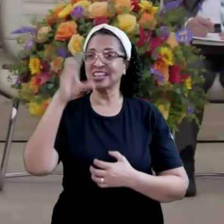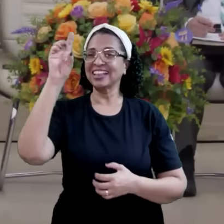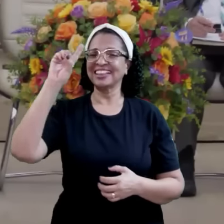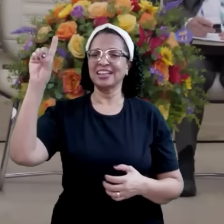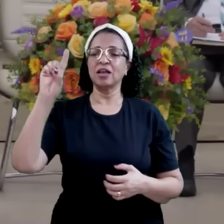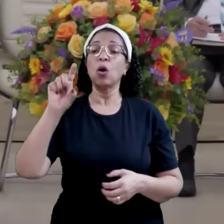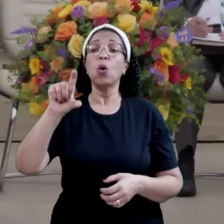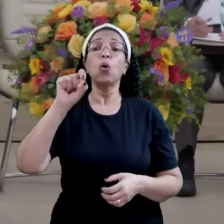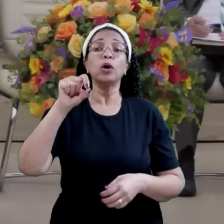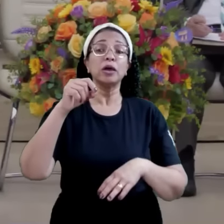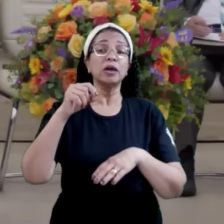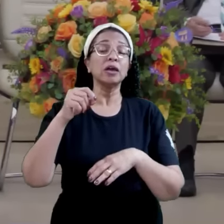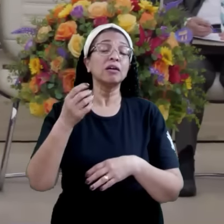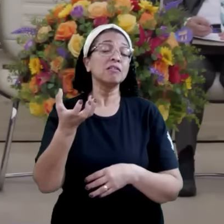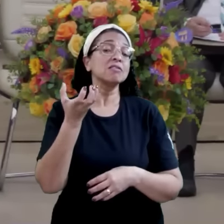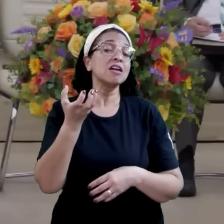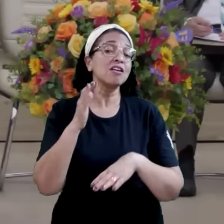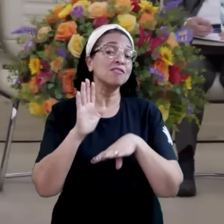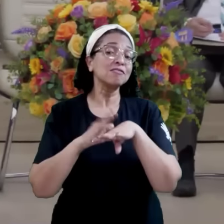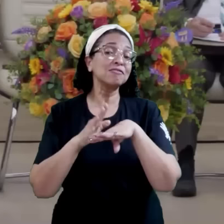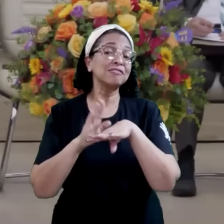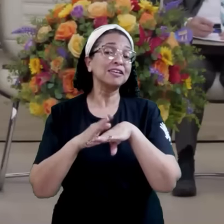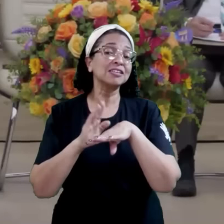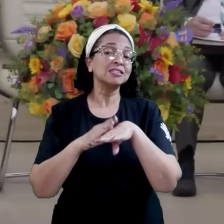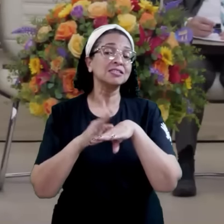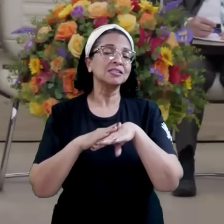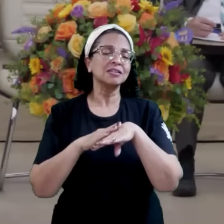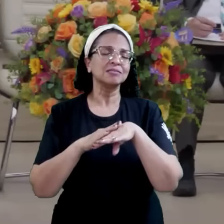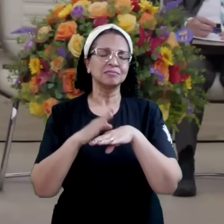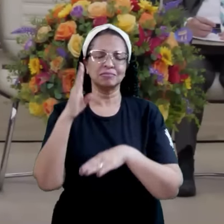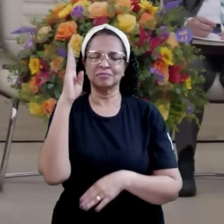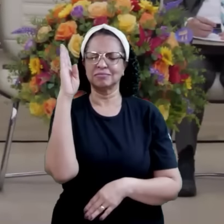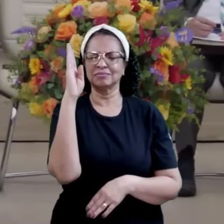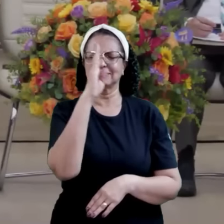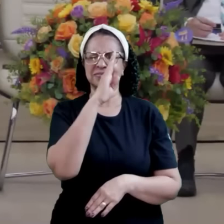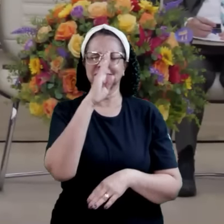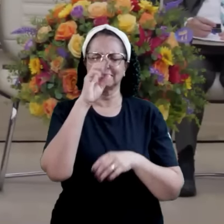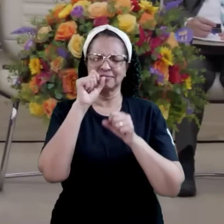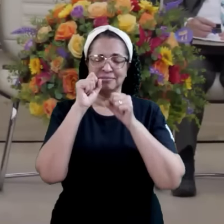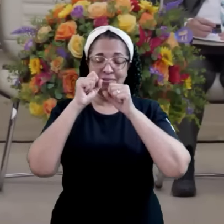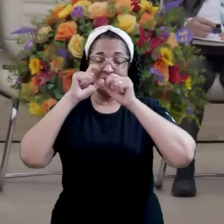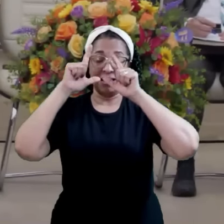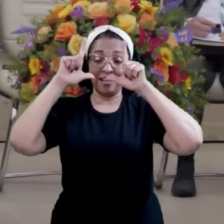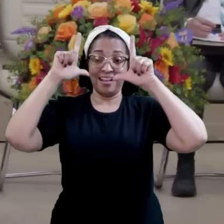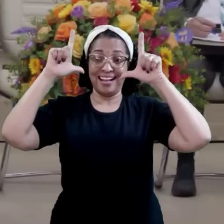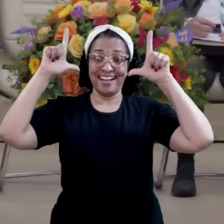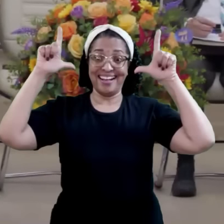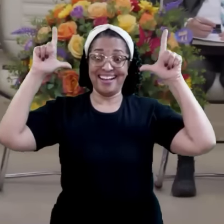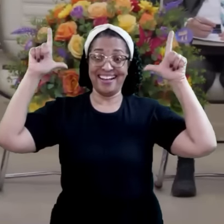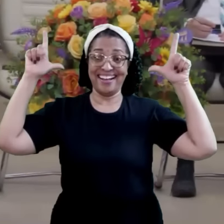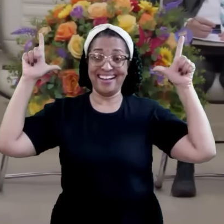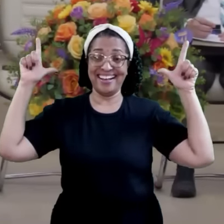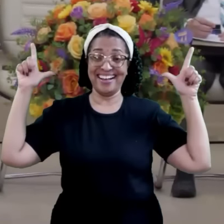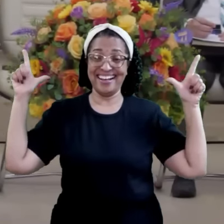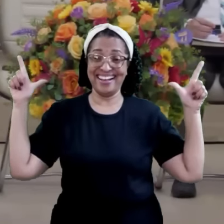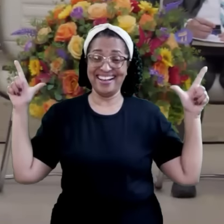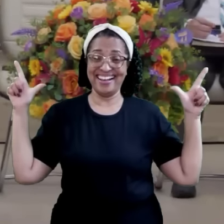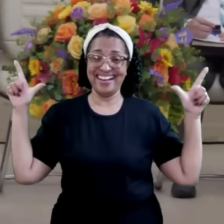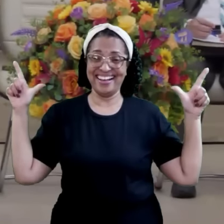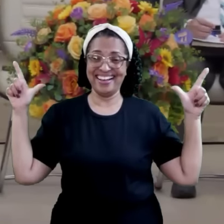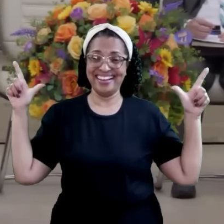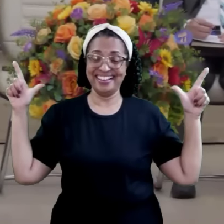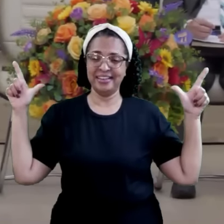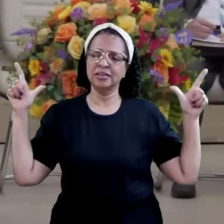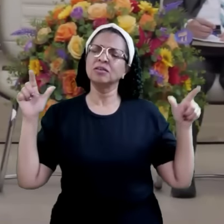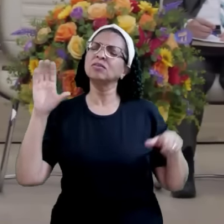te faça mestre que eu torne a ter Vista veja vírgula e ele logo viu vírgula e seguiu a Jesus pelo